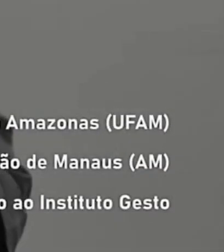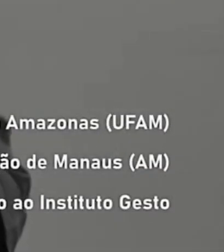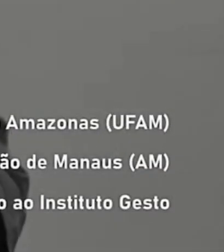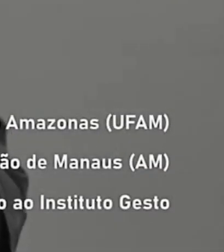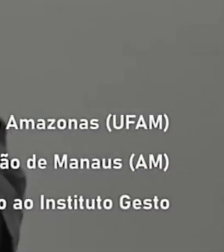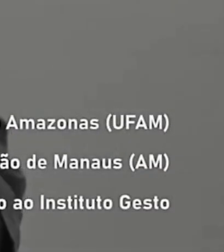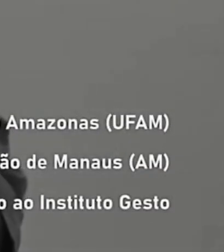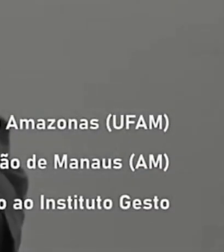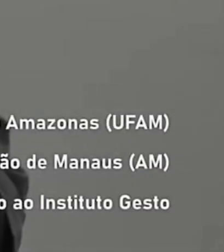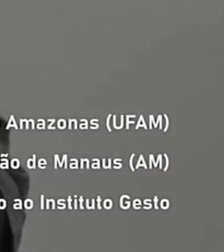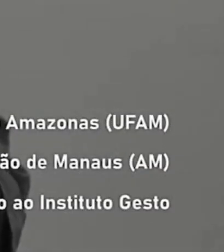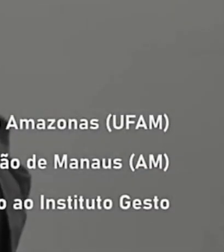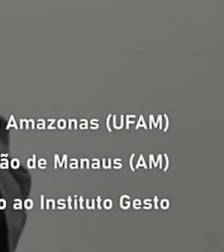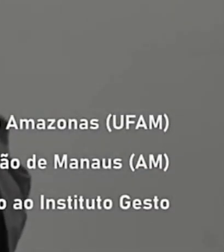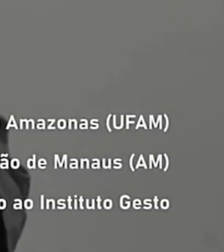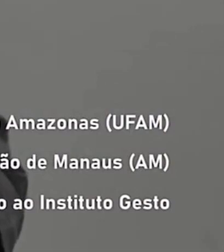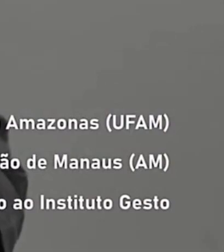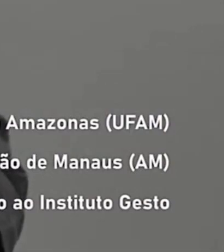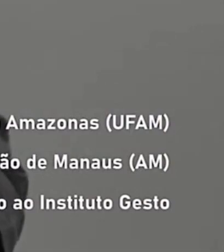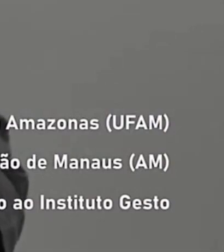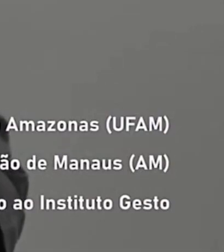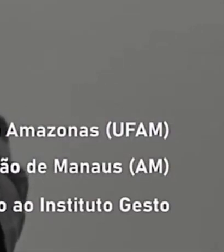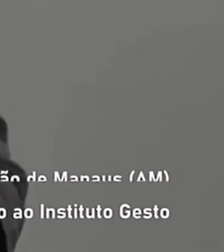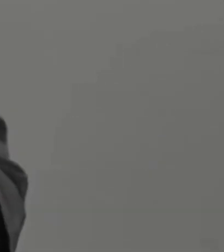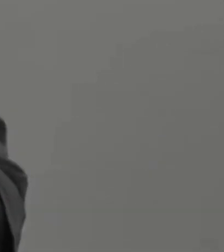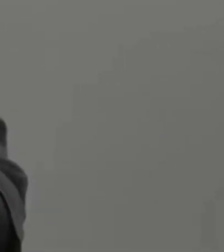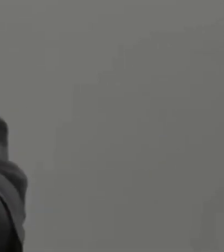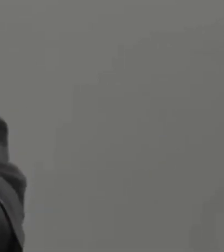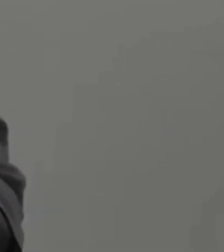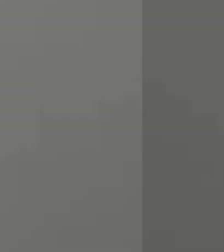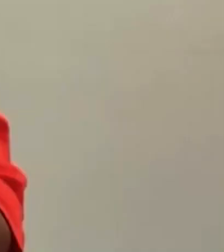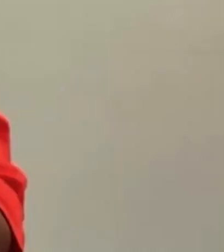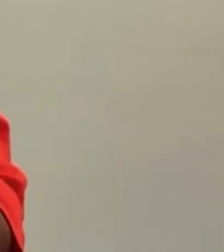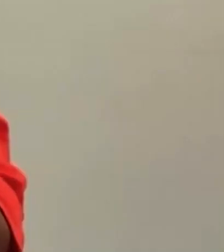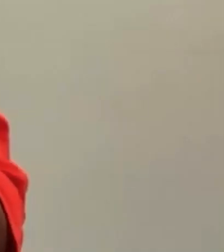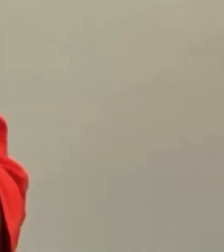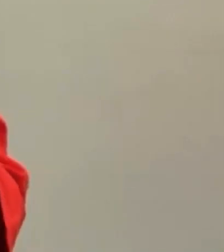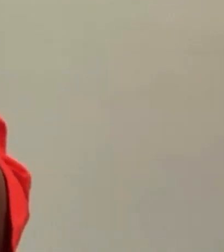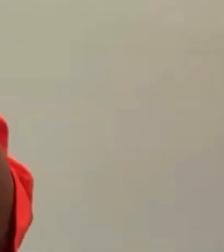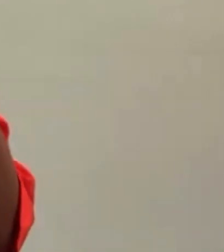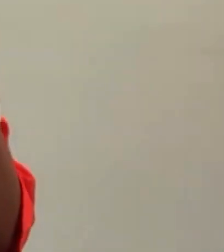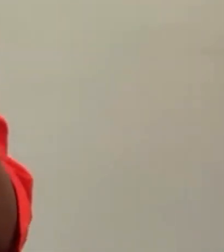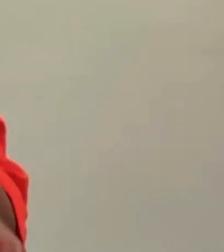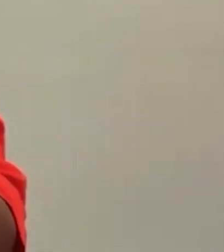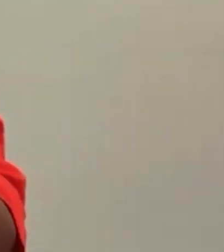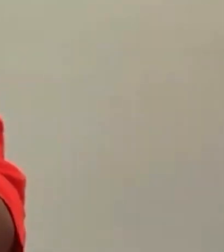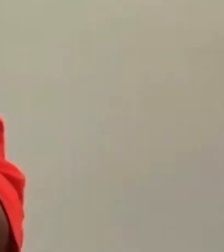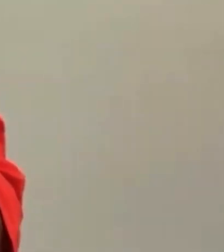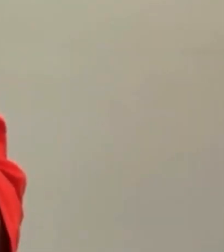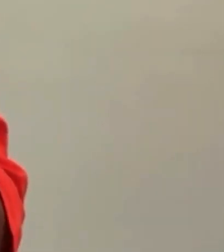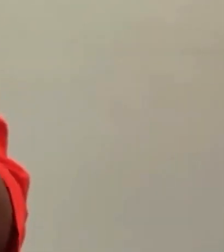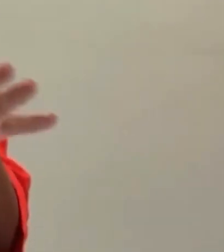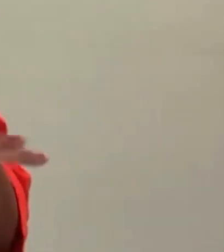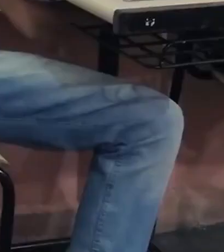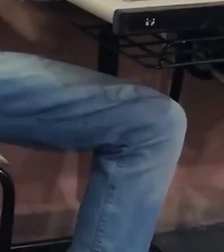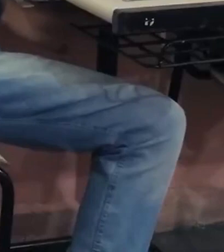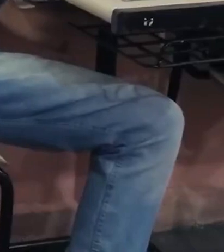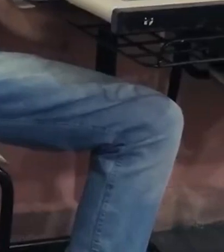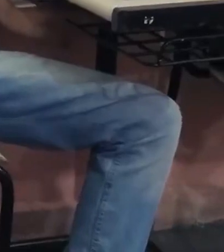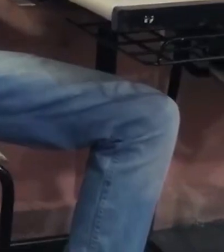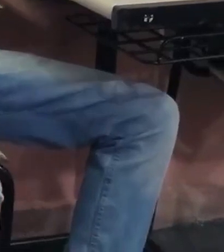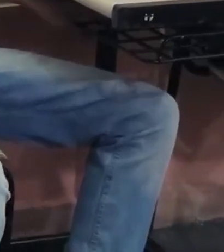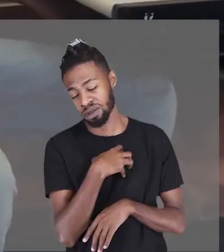Especialmente relacionados à evasão, à insatisfação de toda